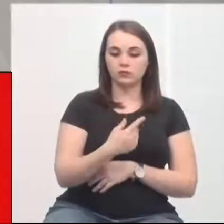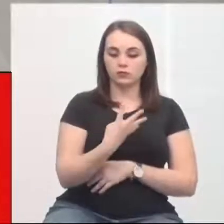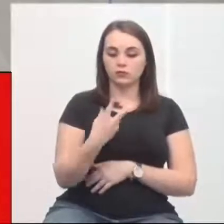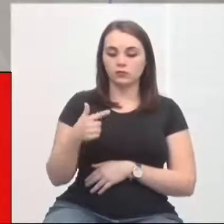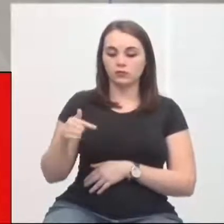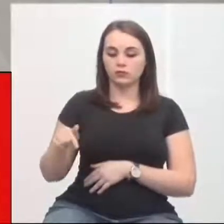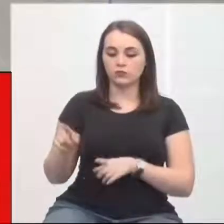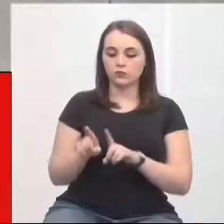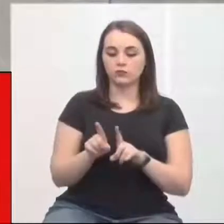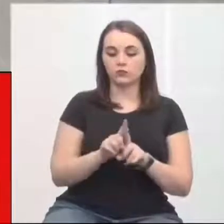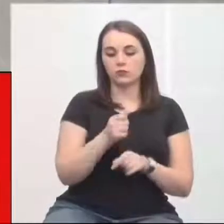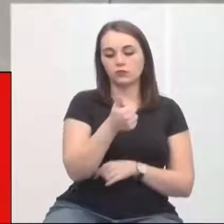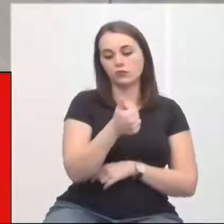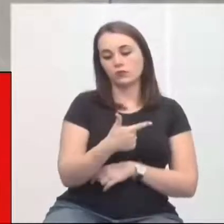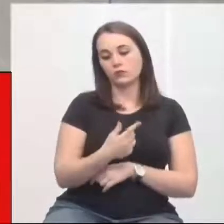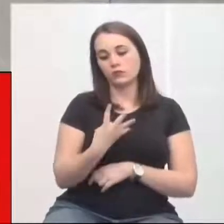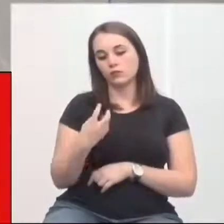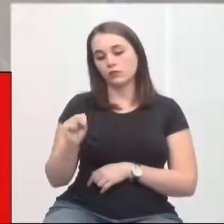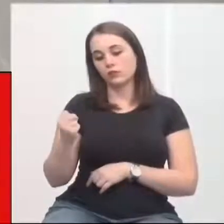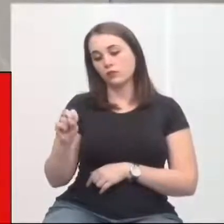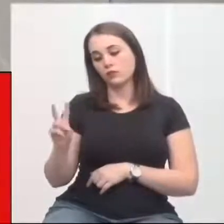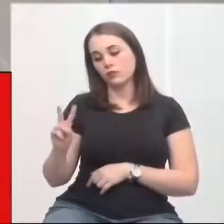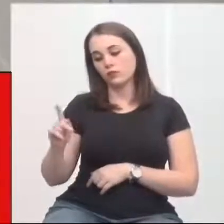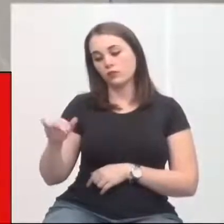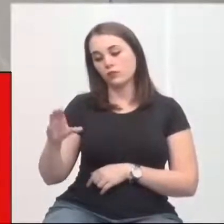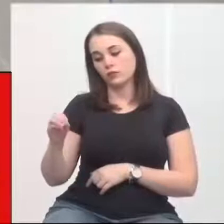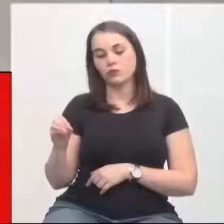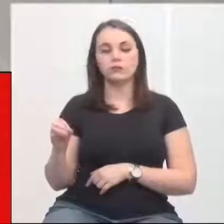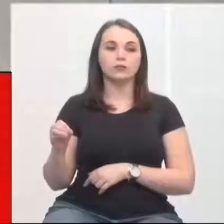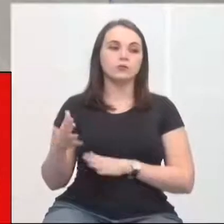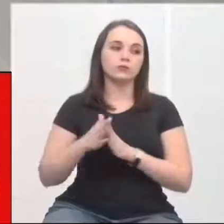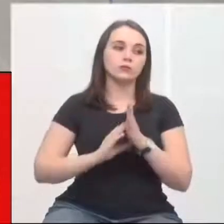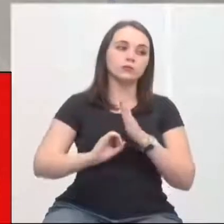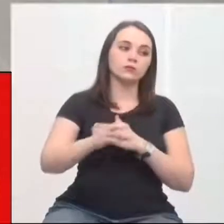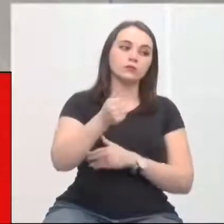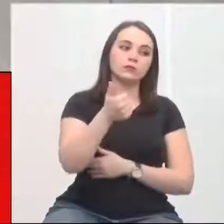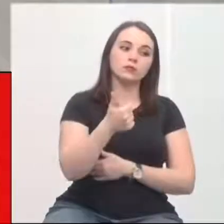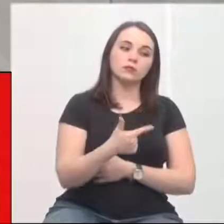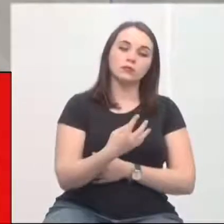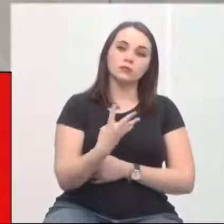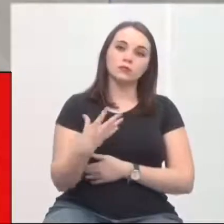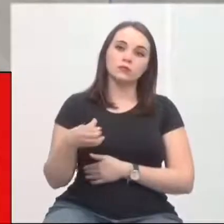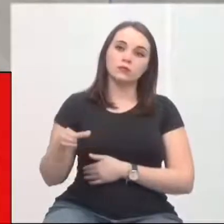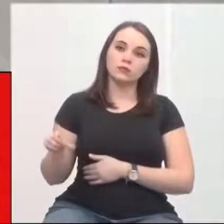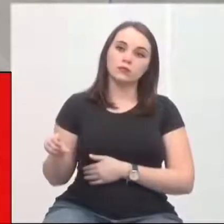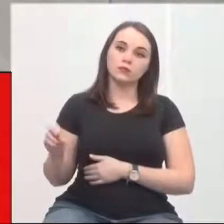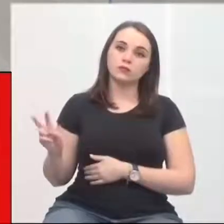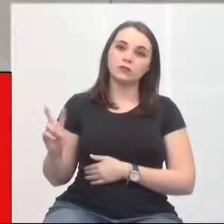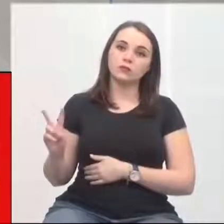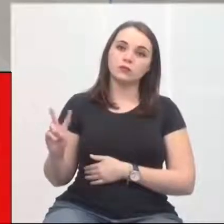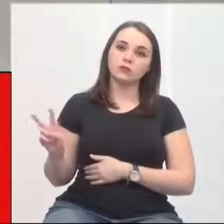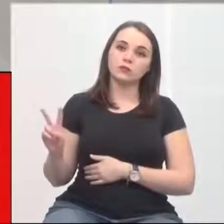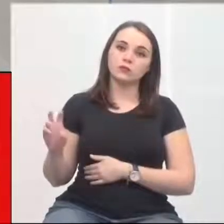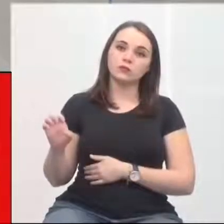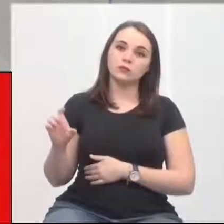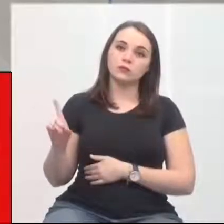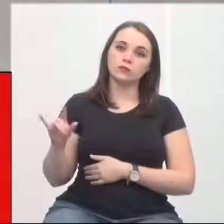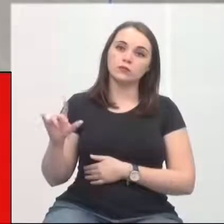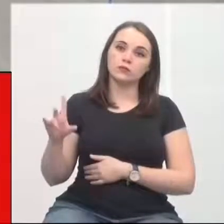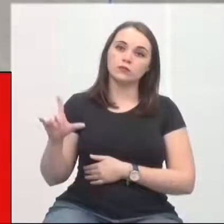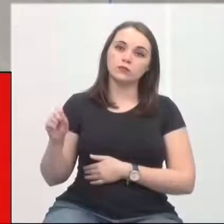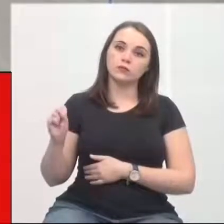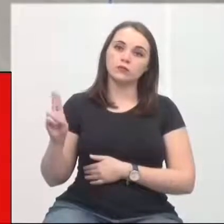1247, 1248/2021, de autoria do vereador Paulo Ferrarese. Indicação 1249/2021, de autoria do vereador Edilson